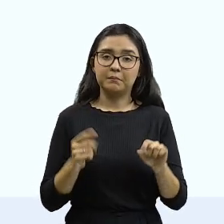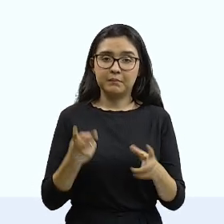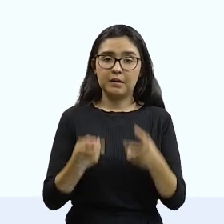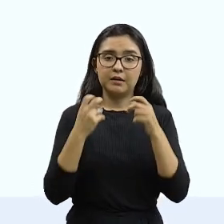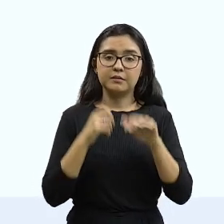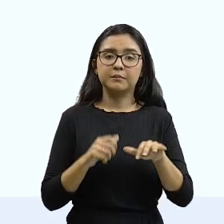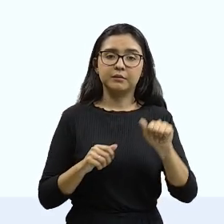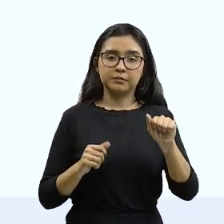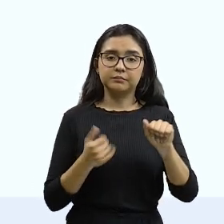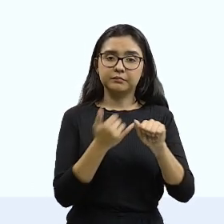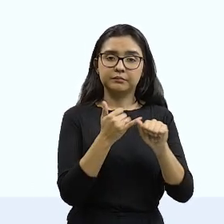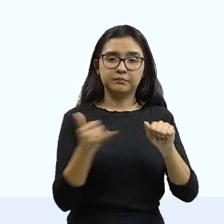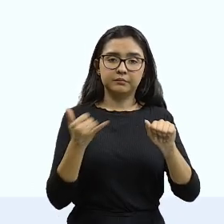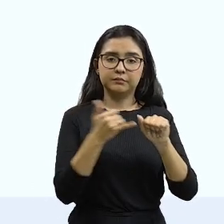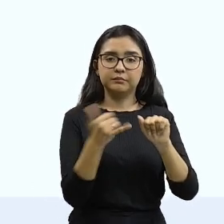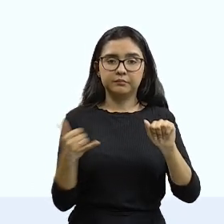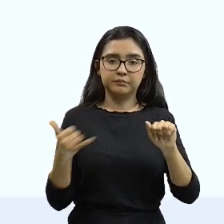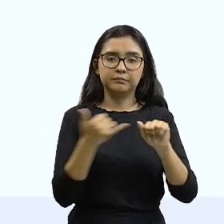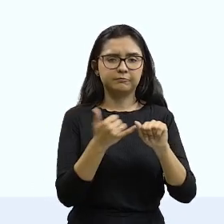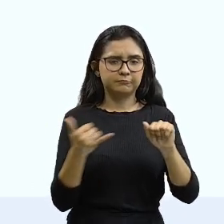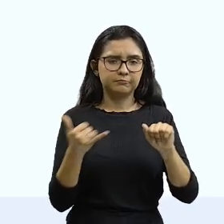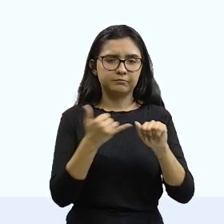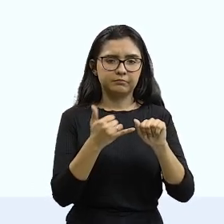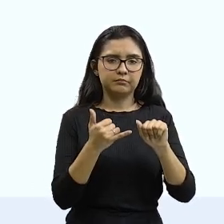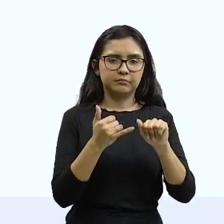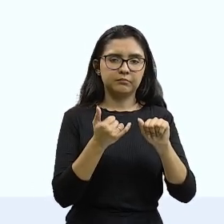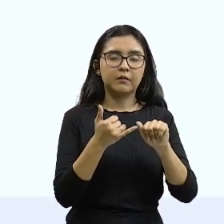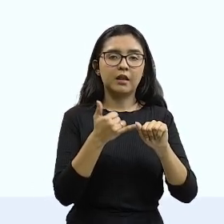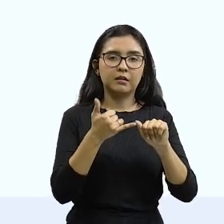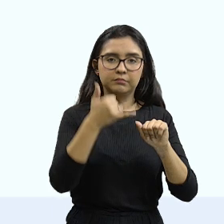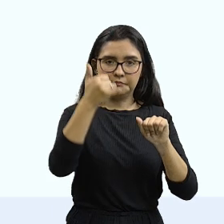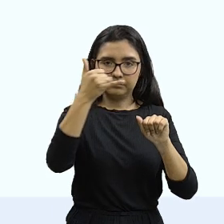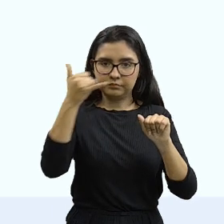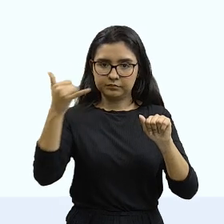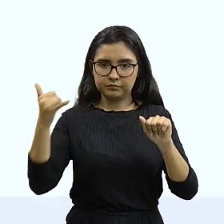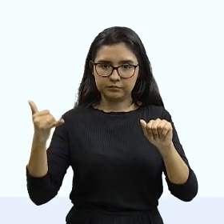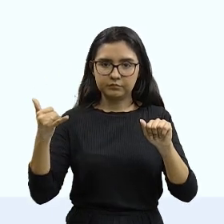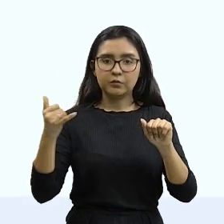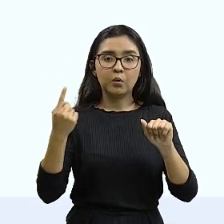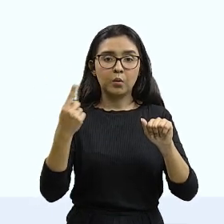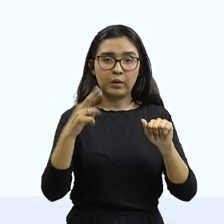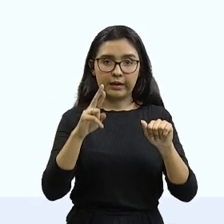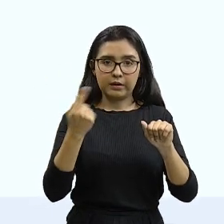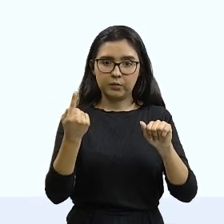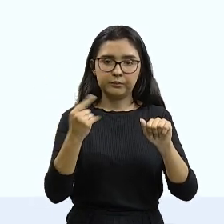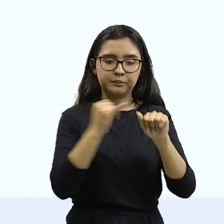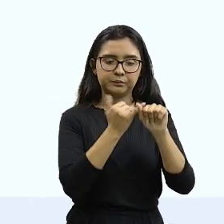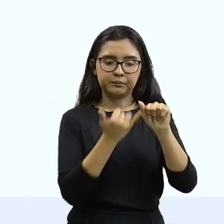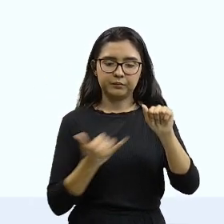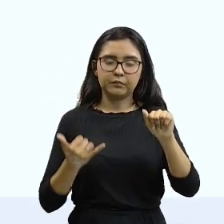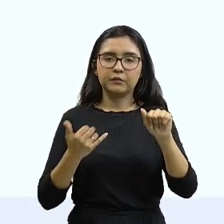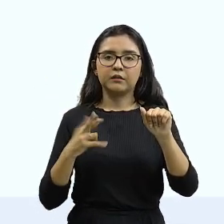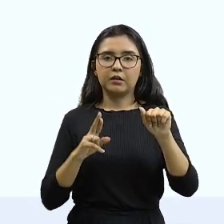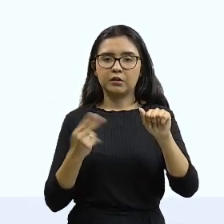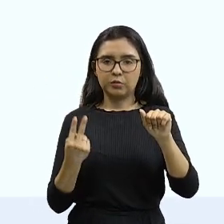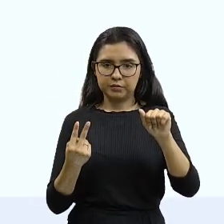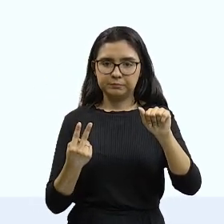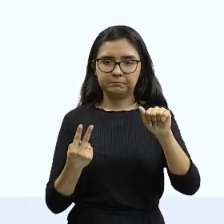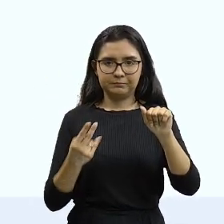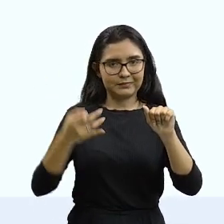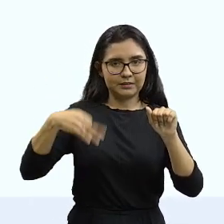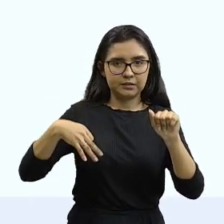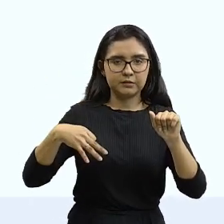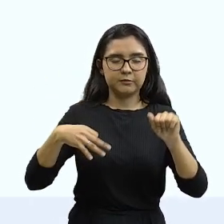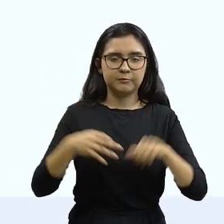I total, e aí aqui ela se divide. I1 e 2,